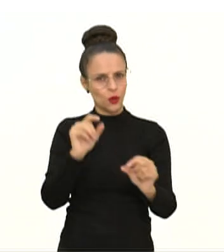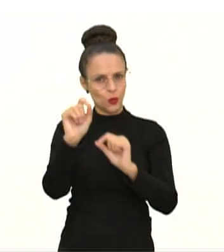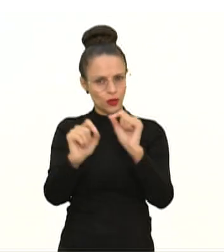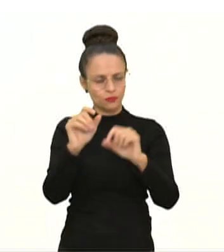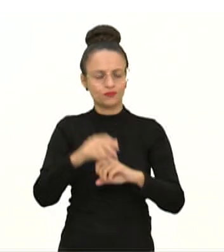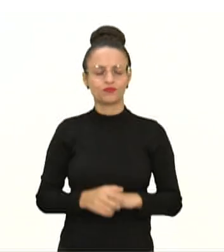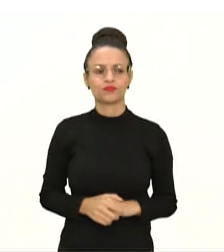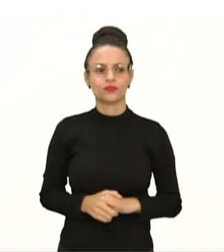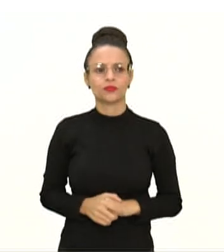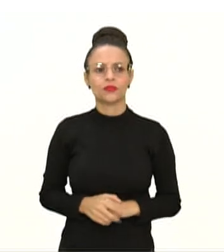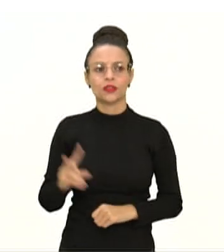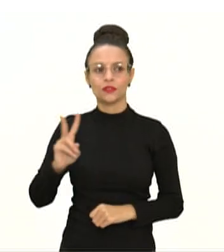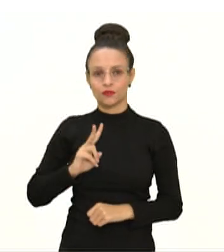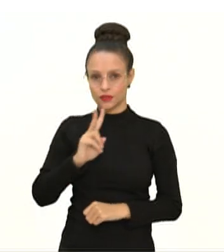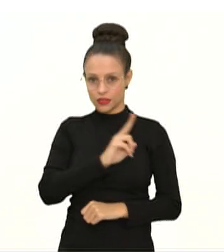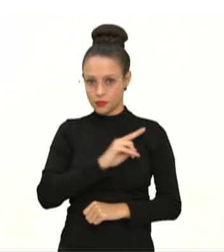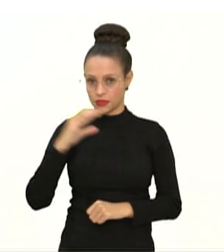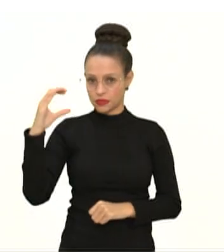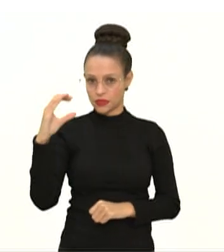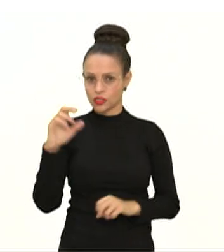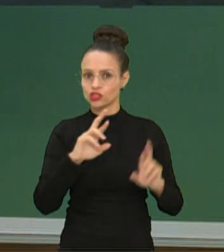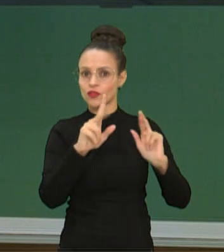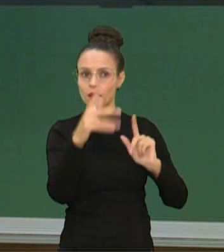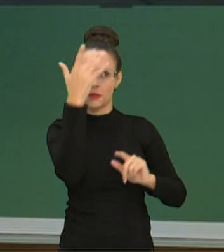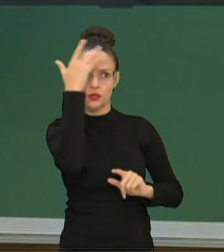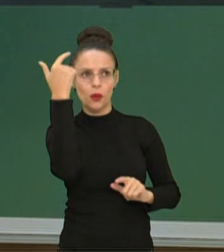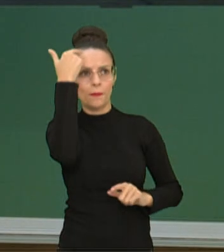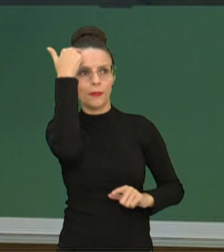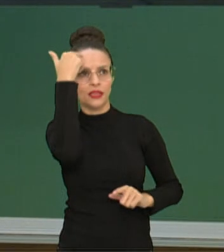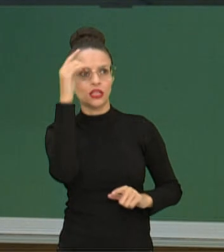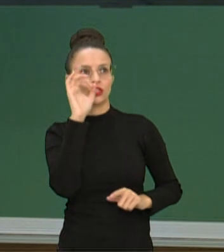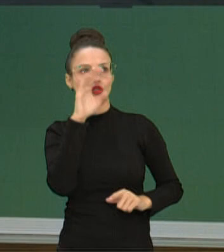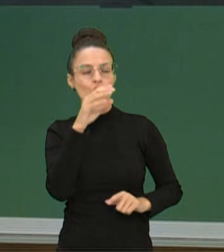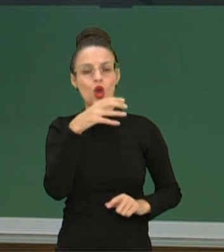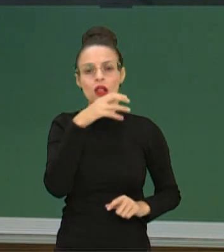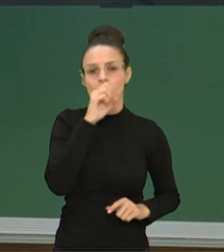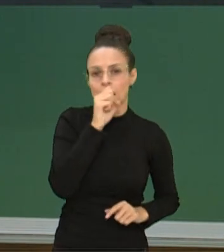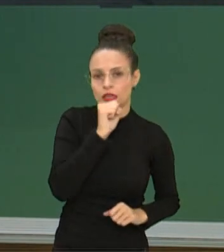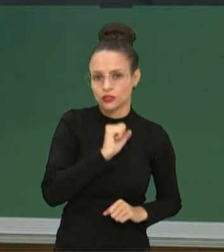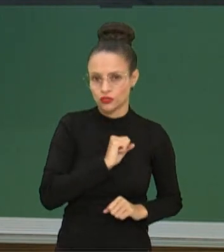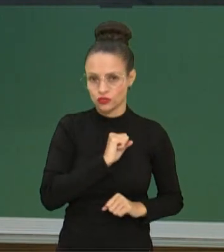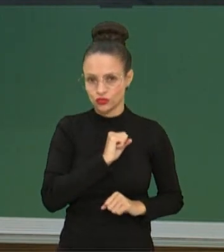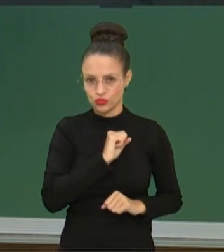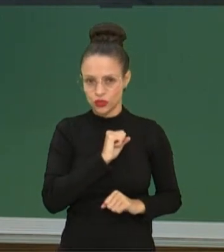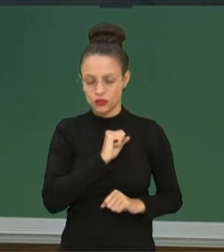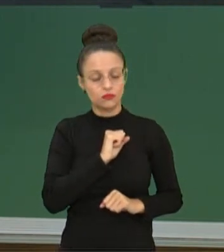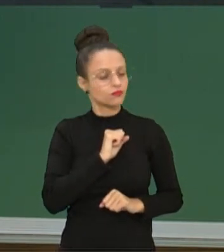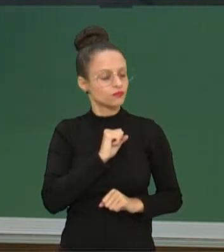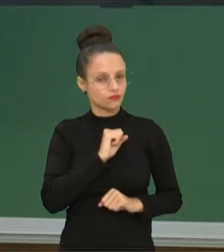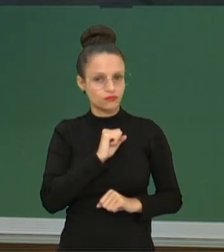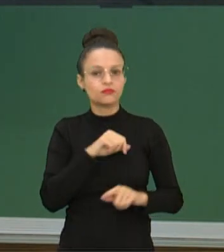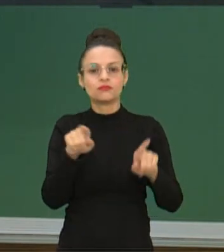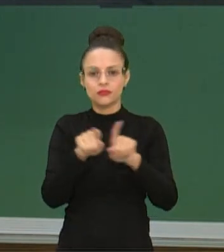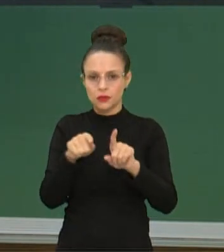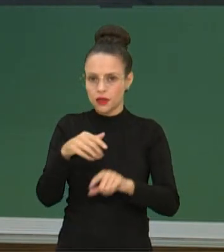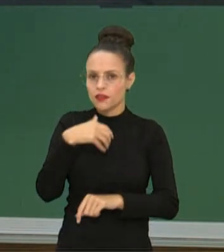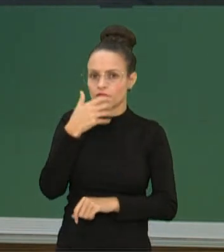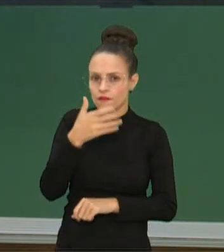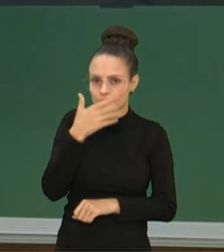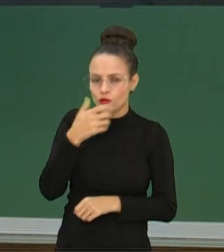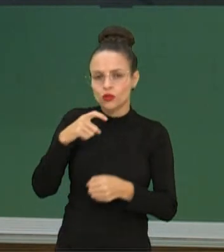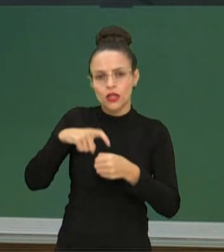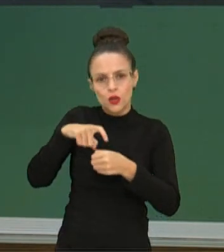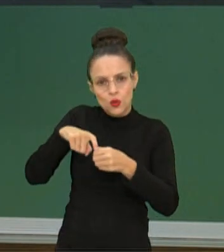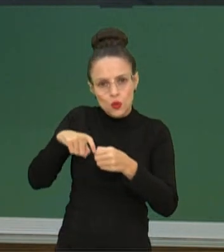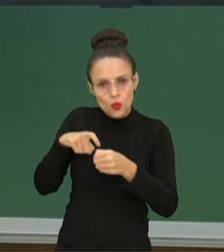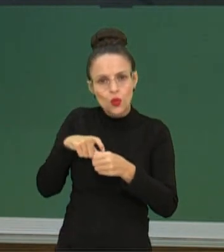Vitamina C, diferente do que muita gente pensa, não é só em cítricos, como a laranja, que a gente encontra. Em frutas como a goiaba